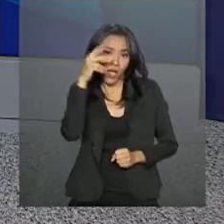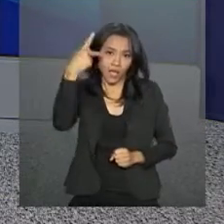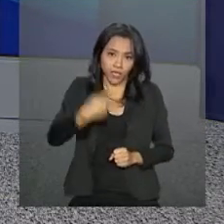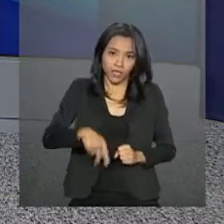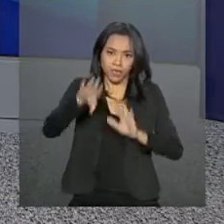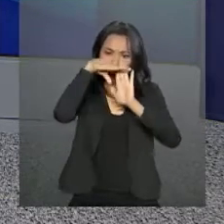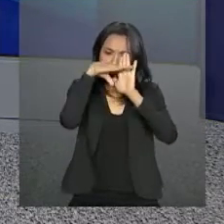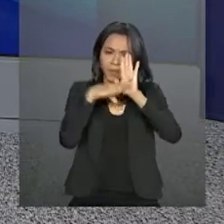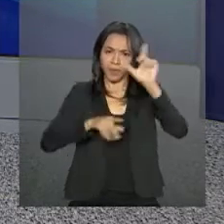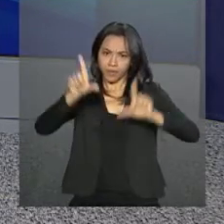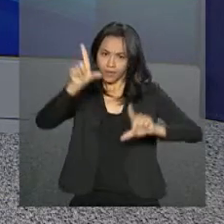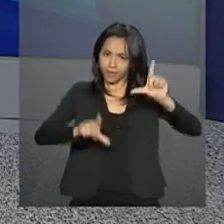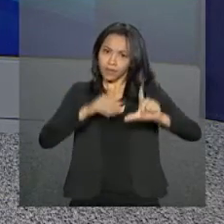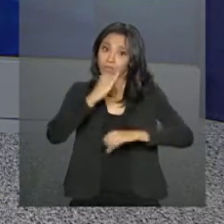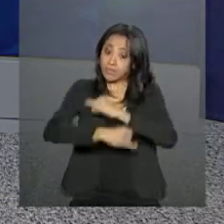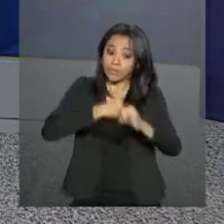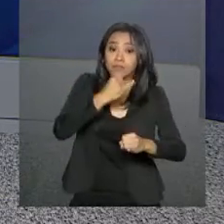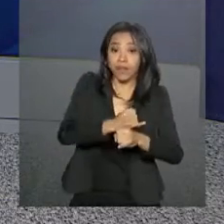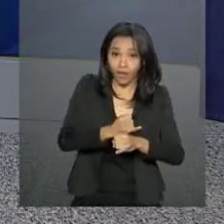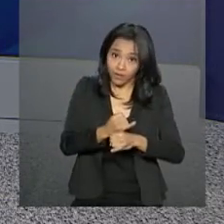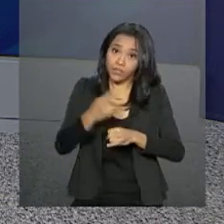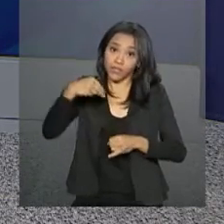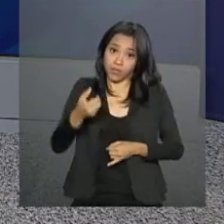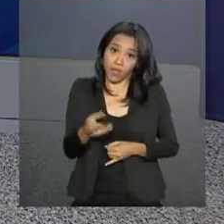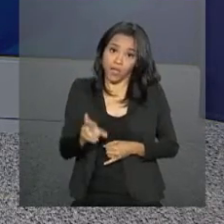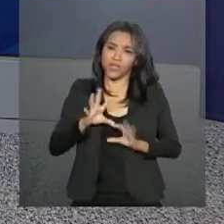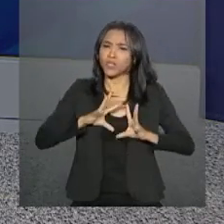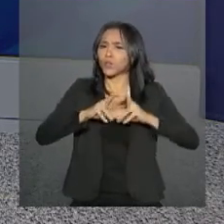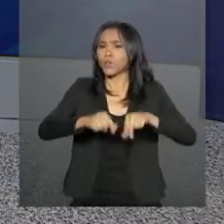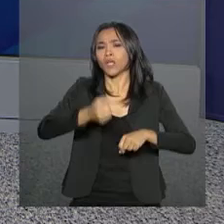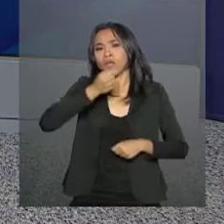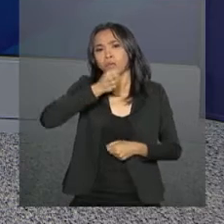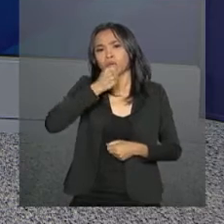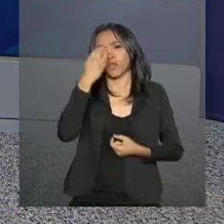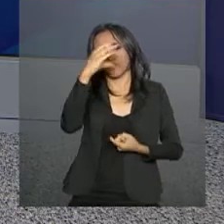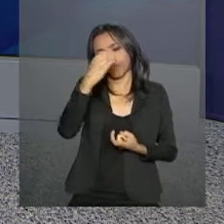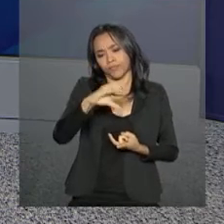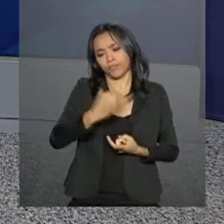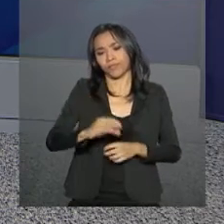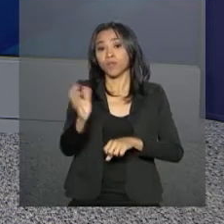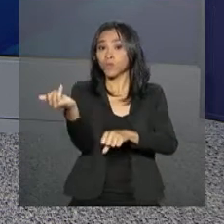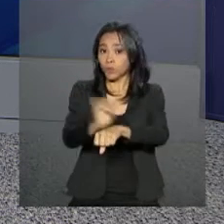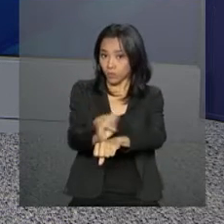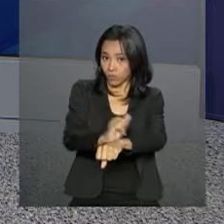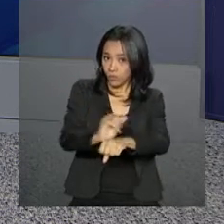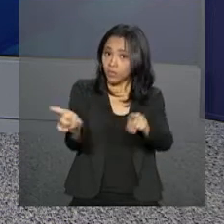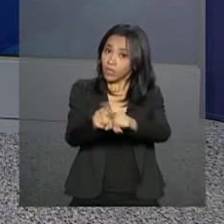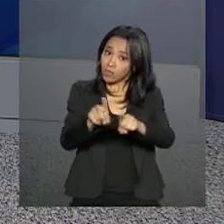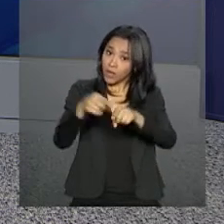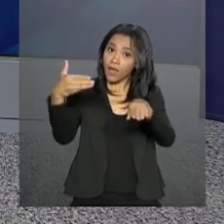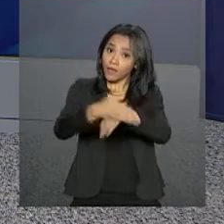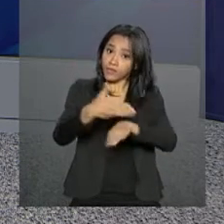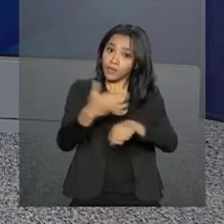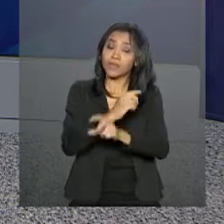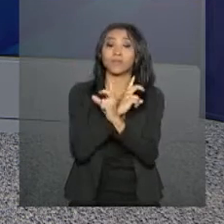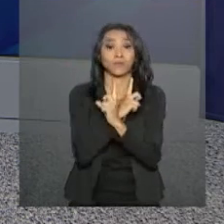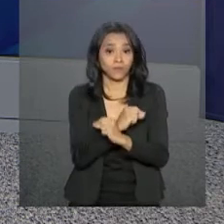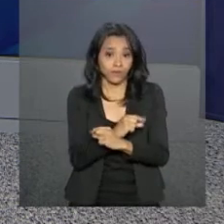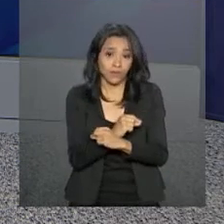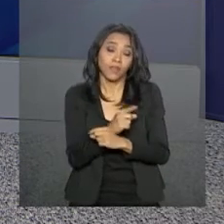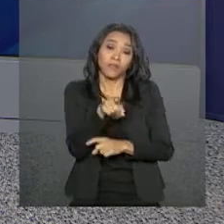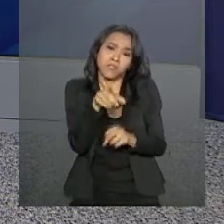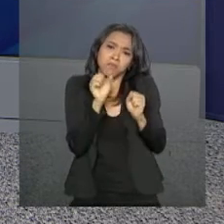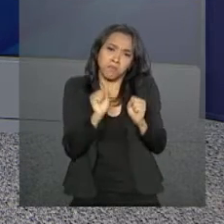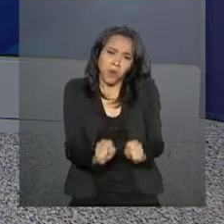ao vivo pelo site da npr e todas as reportagens estão em nosso canal no youtube acesse também o nosso perfil no twitter